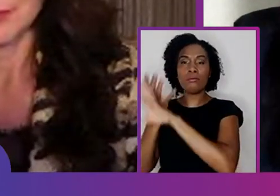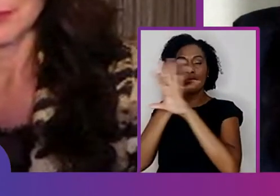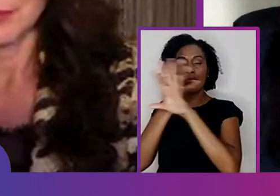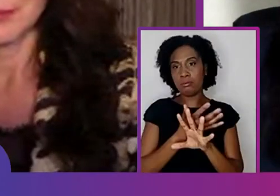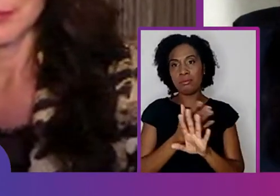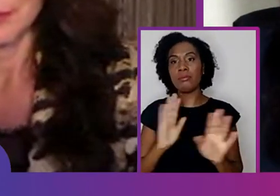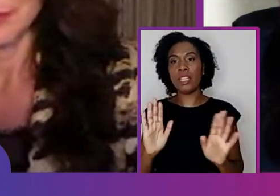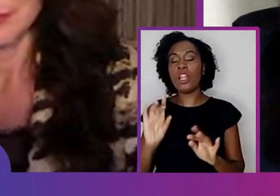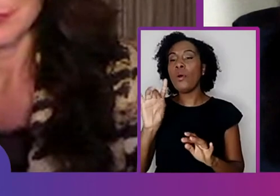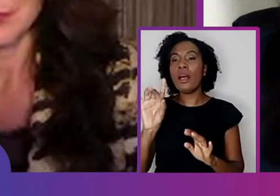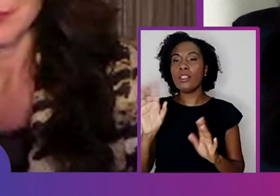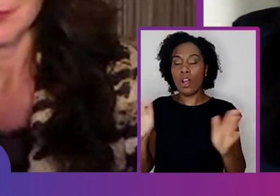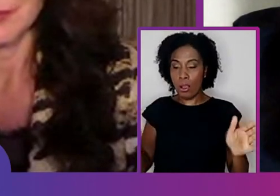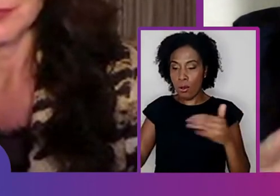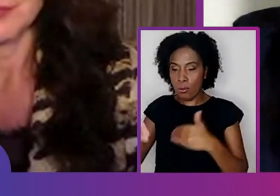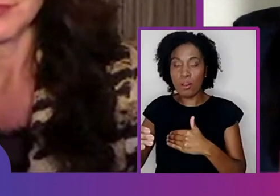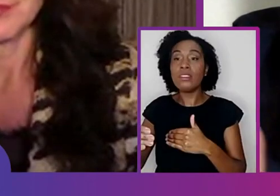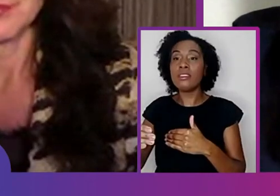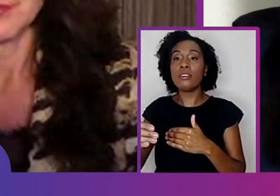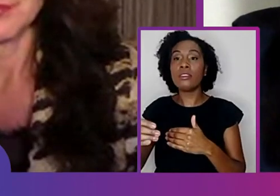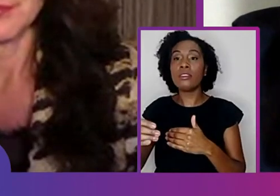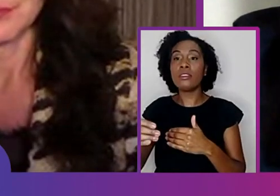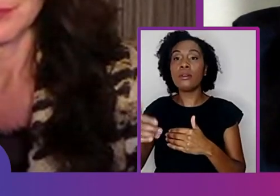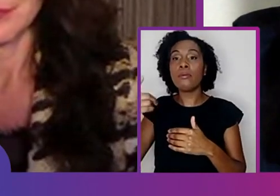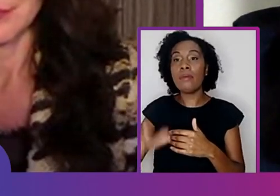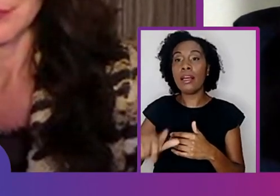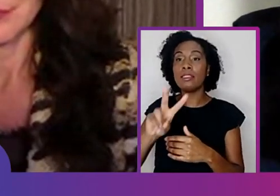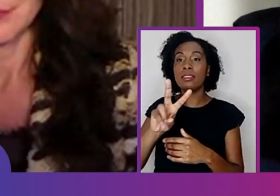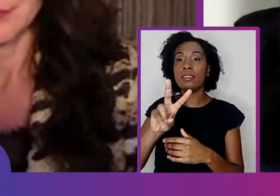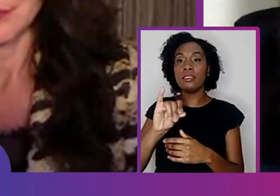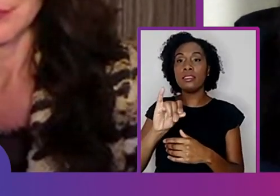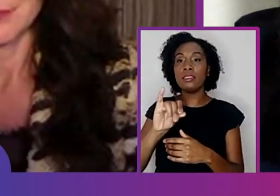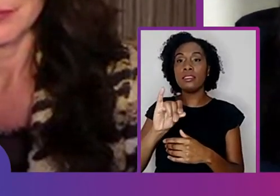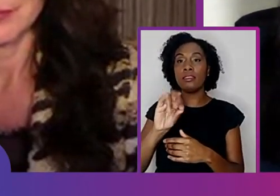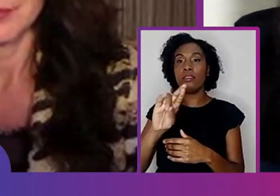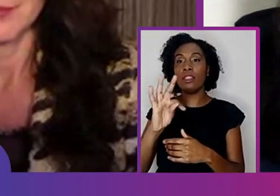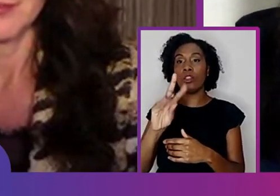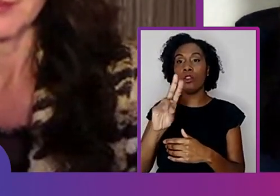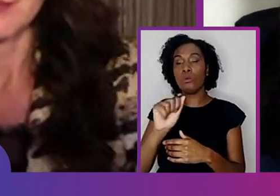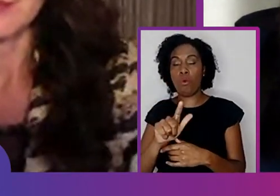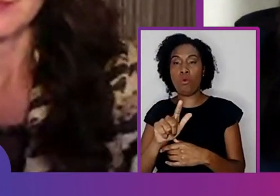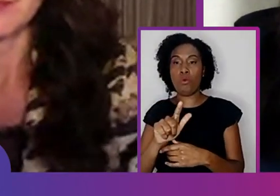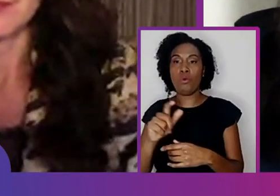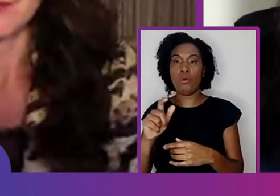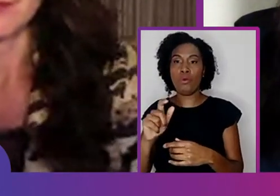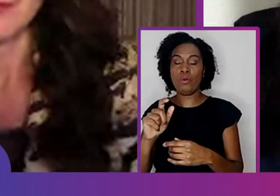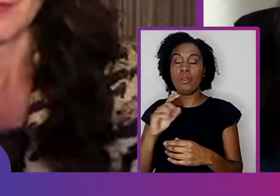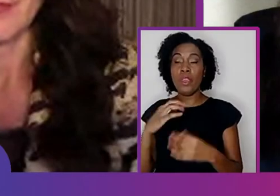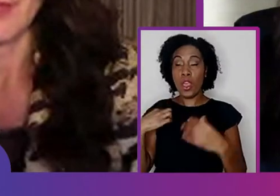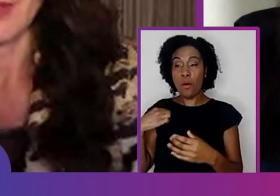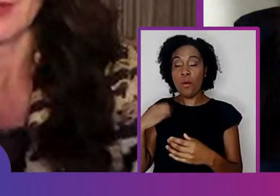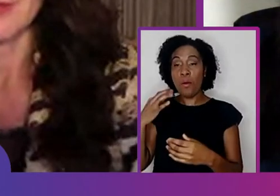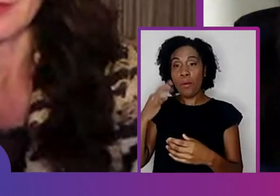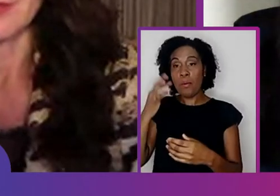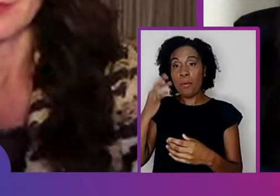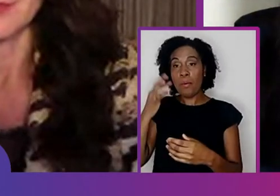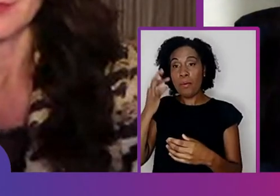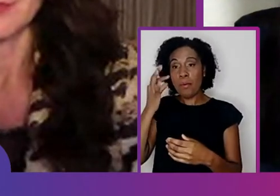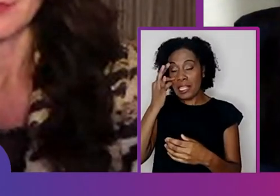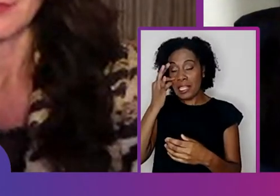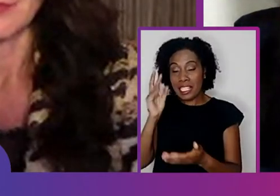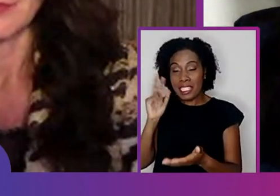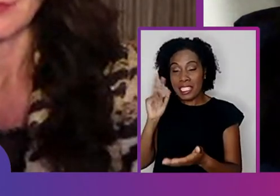de virtualização do trabalho. É eu não precisar mais estar fisicamente no ambiente onde eu tenho que